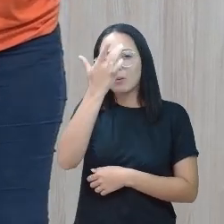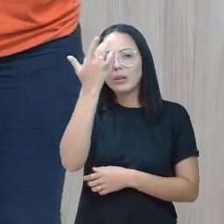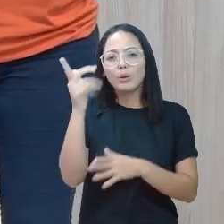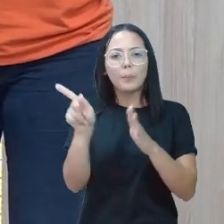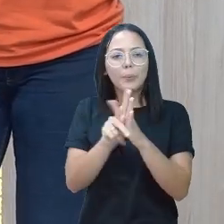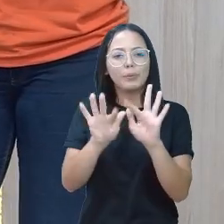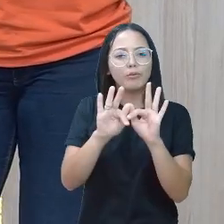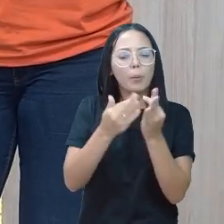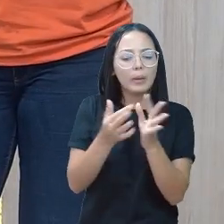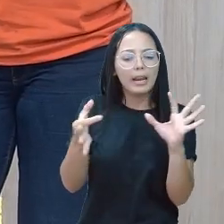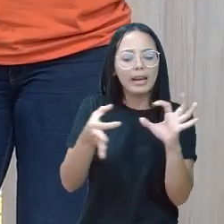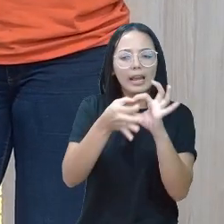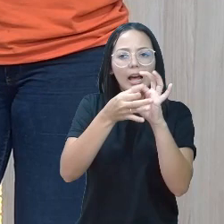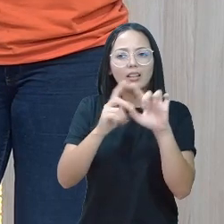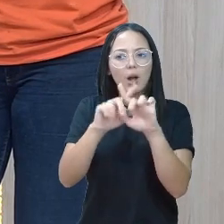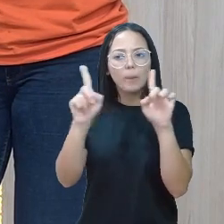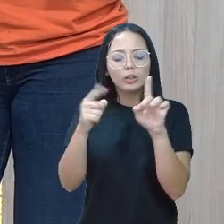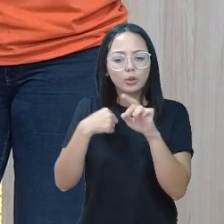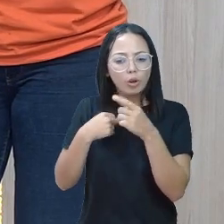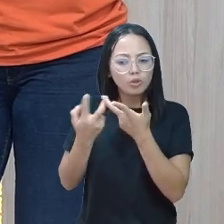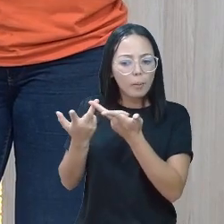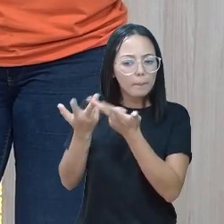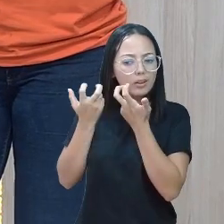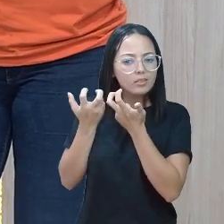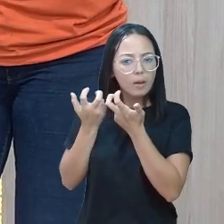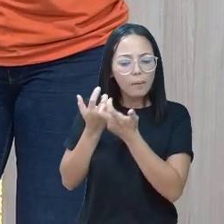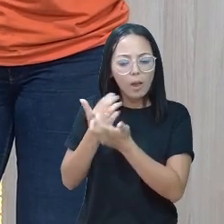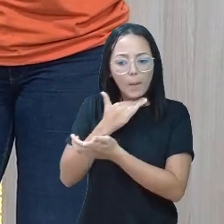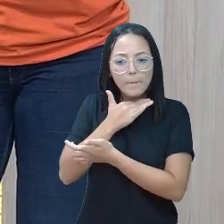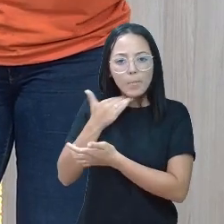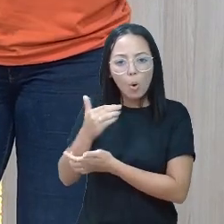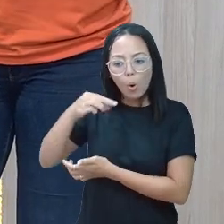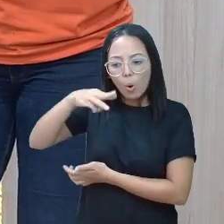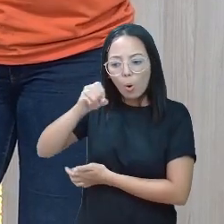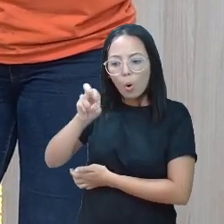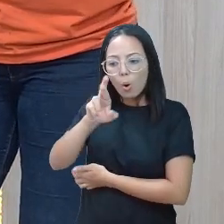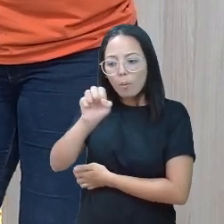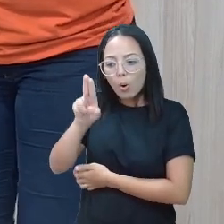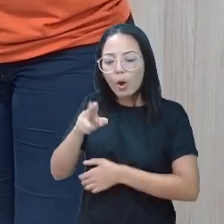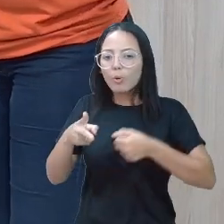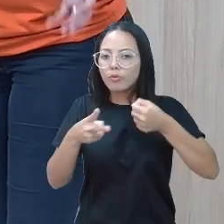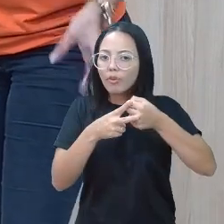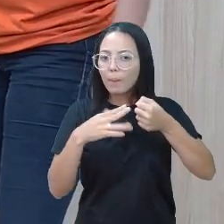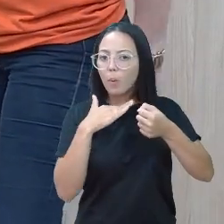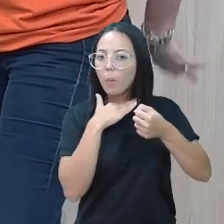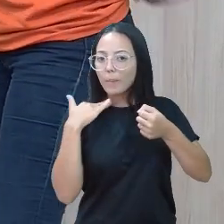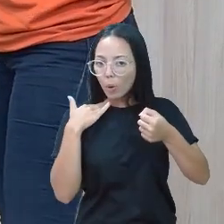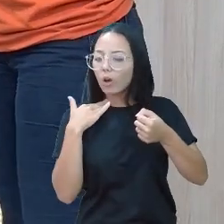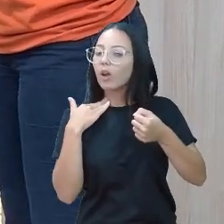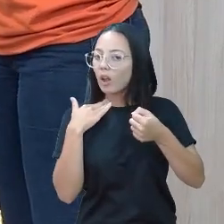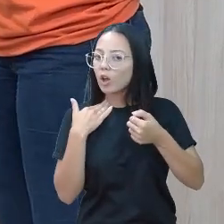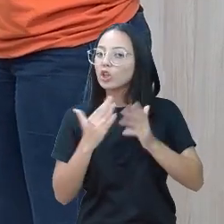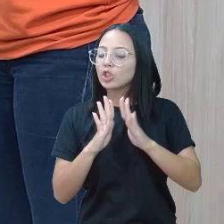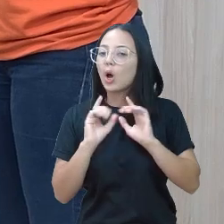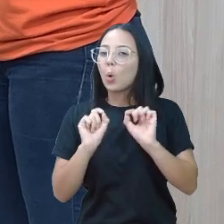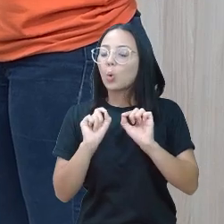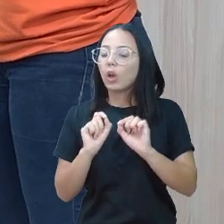muito ligada a gente, mas só da gente escutar essa palavra morreu, o verbo morrer, não é? Ele